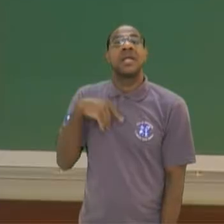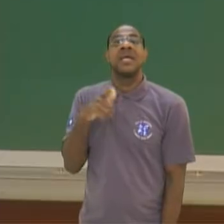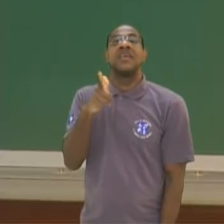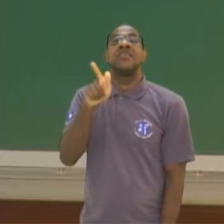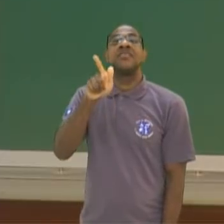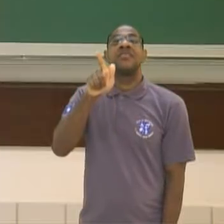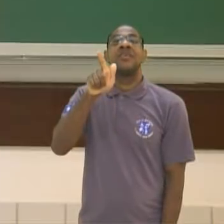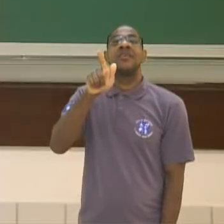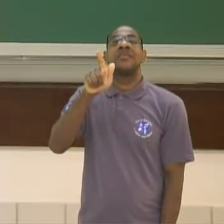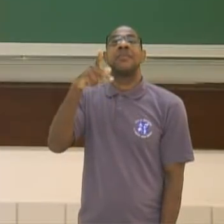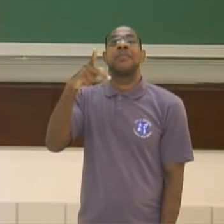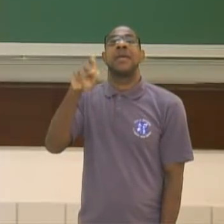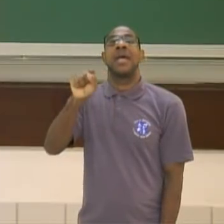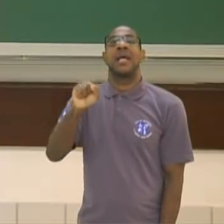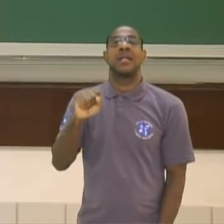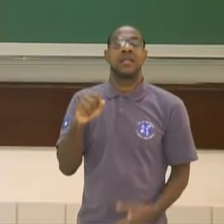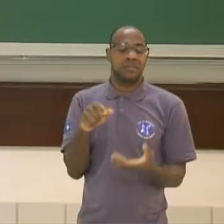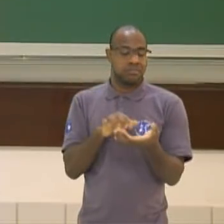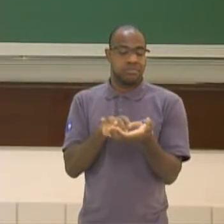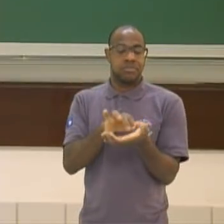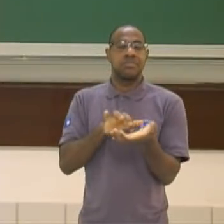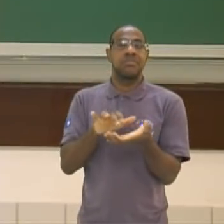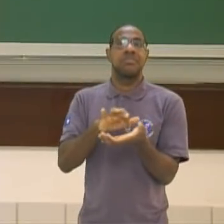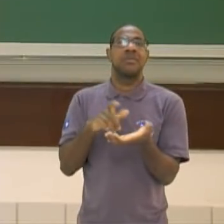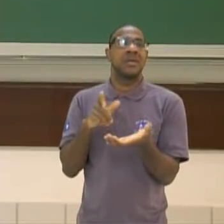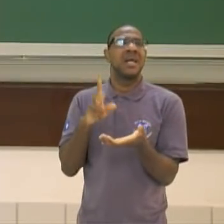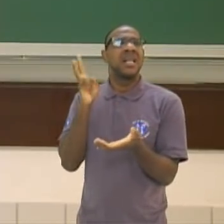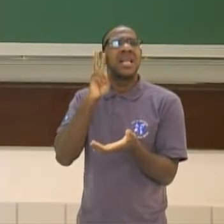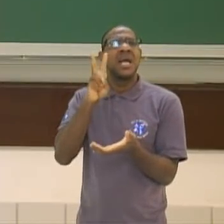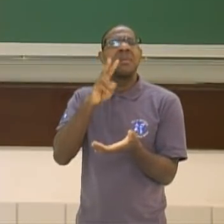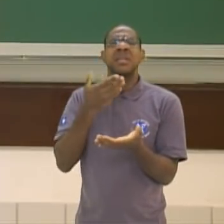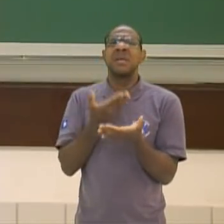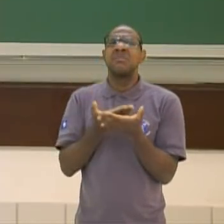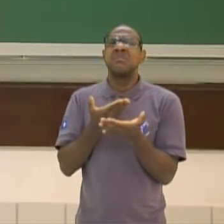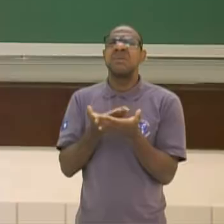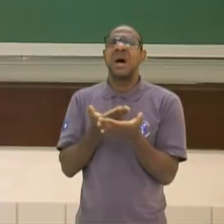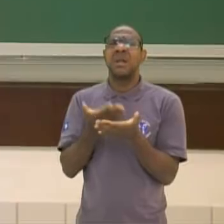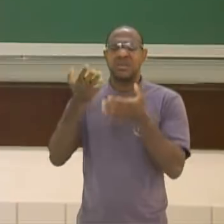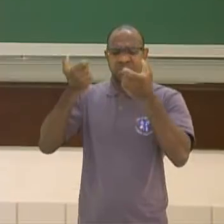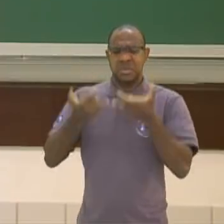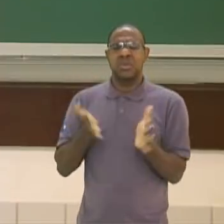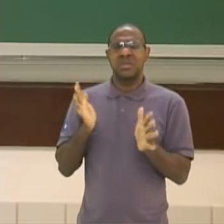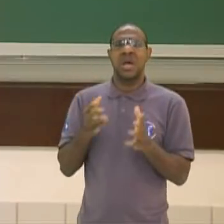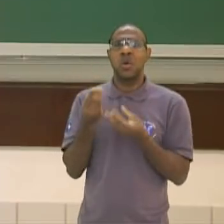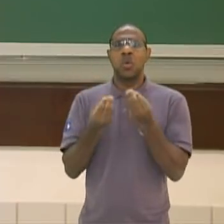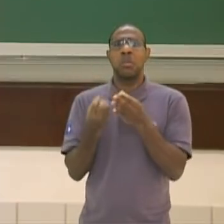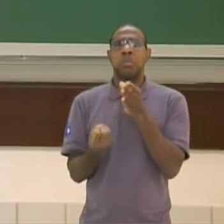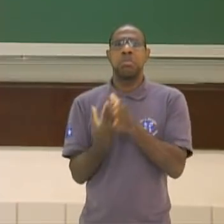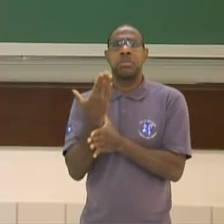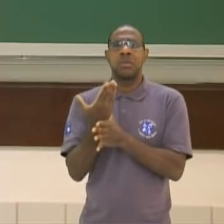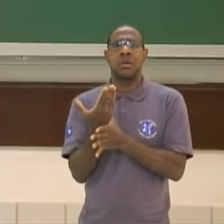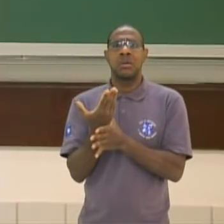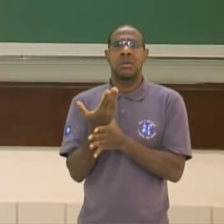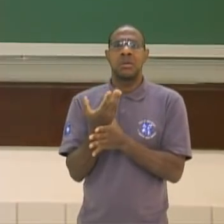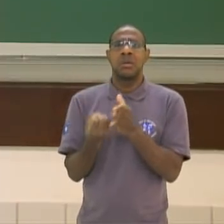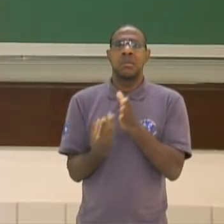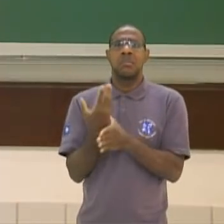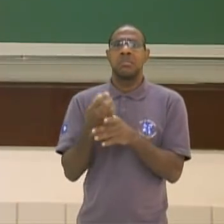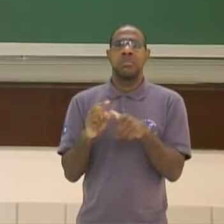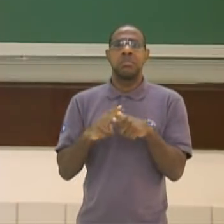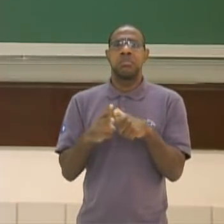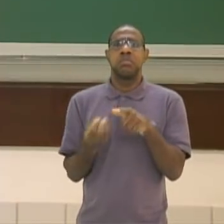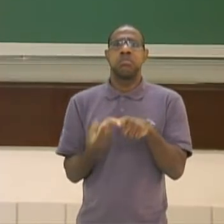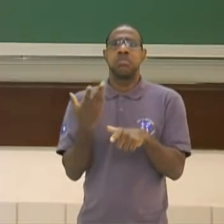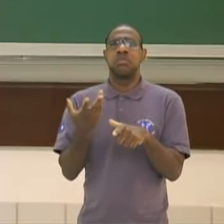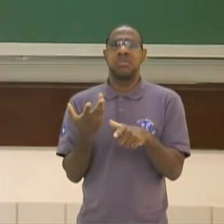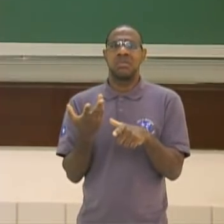GPS? Lembra que teve uma aula que eu expliquei para vocês como que funcionava o GPS? Então percebam que nós temos